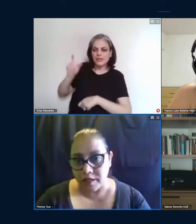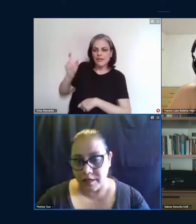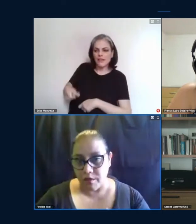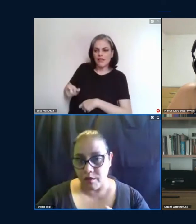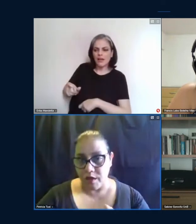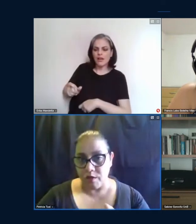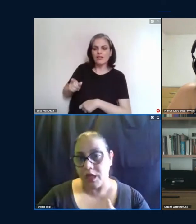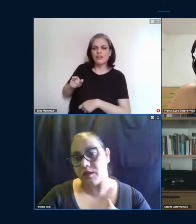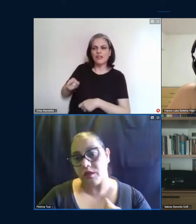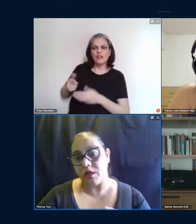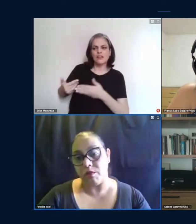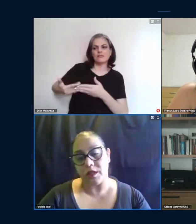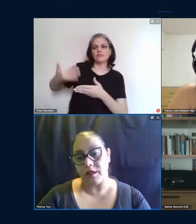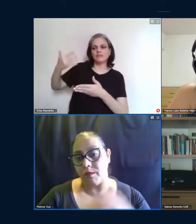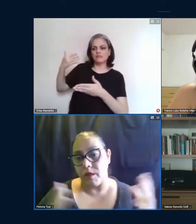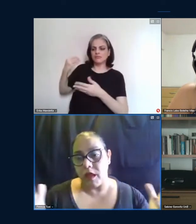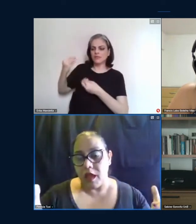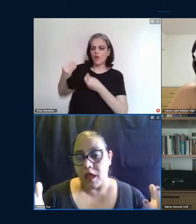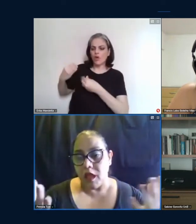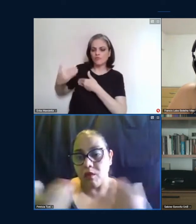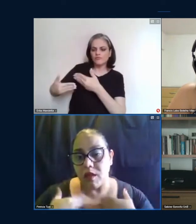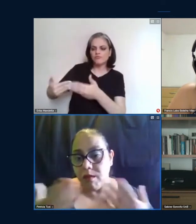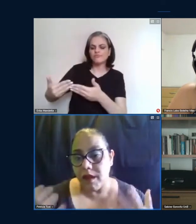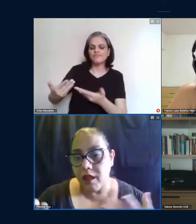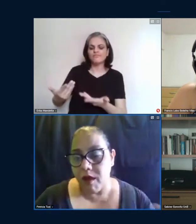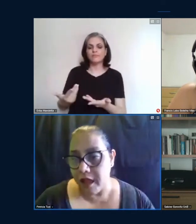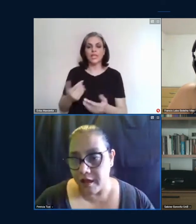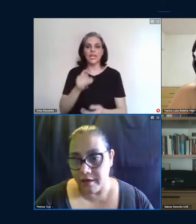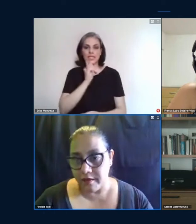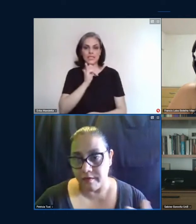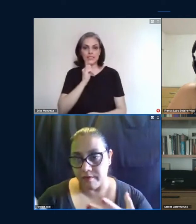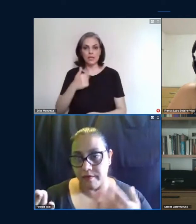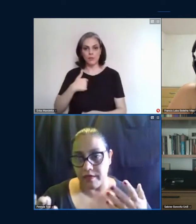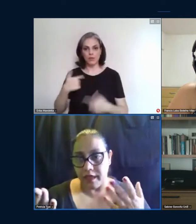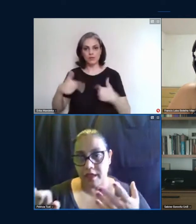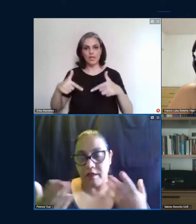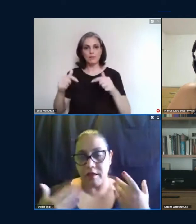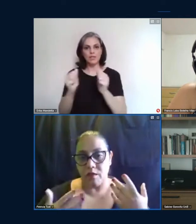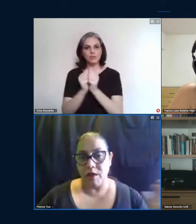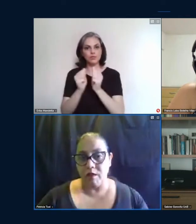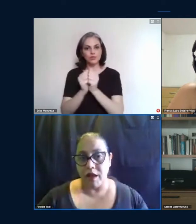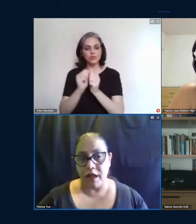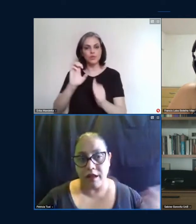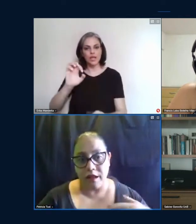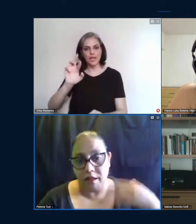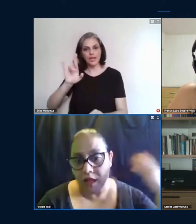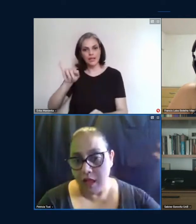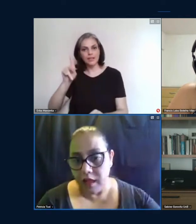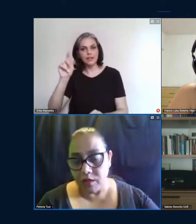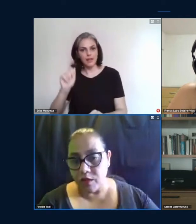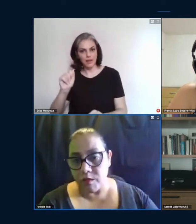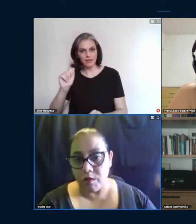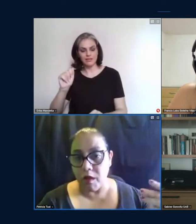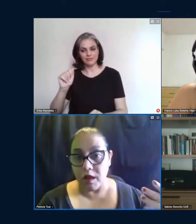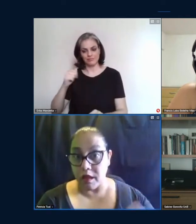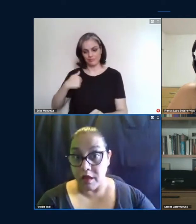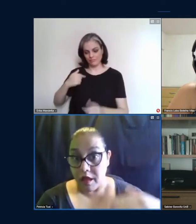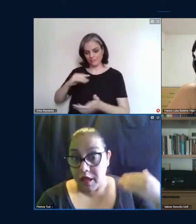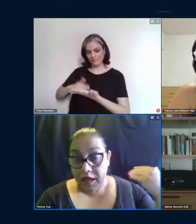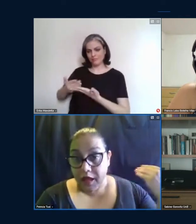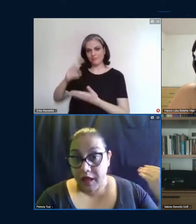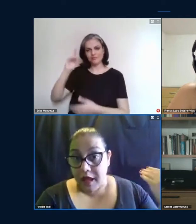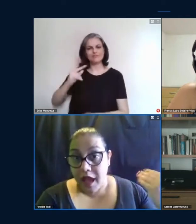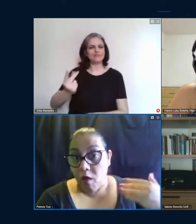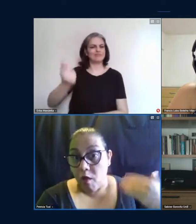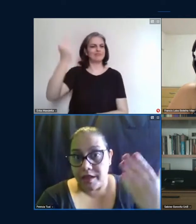pessoa já desenvolveu nisso? Então, por exemplo, eu trabalhei com a Érica, eu trabalhei com a Érica em 2000 e bolinha,